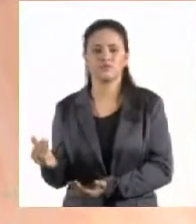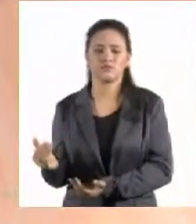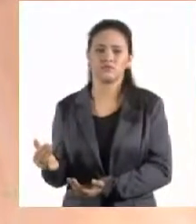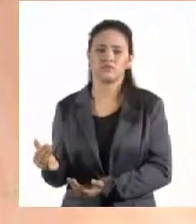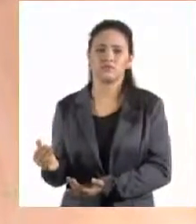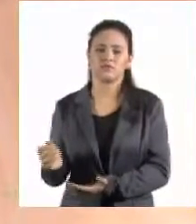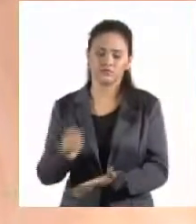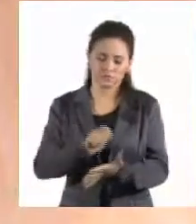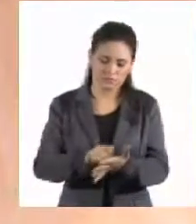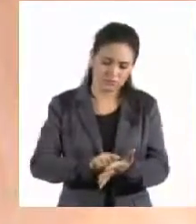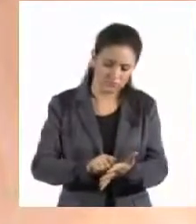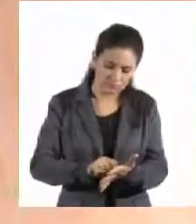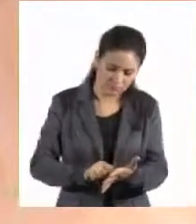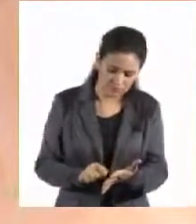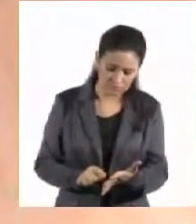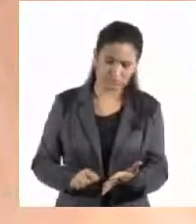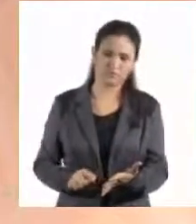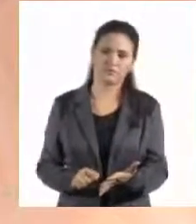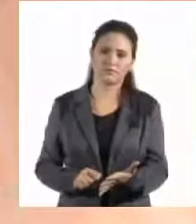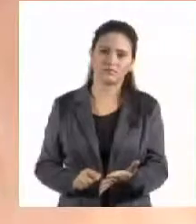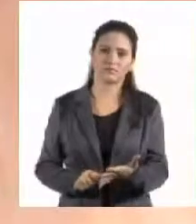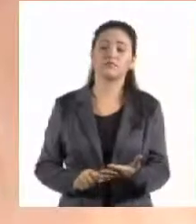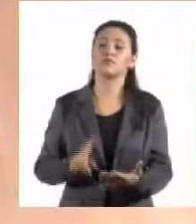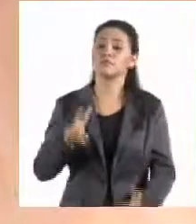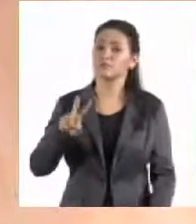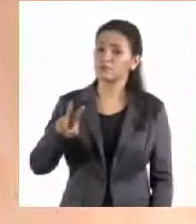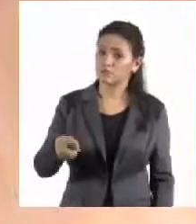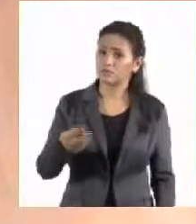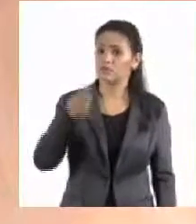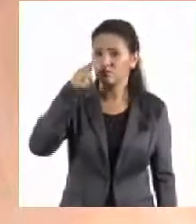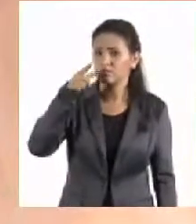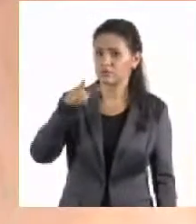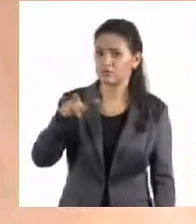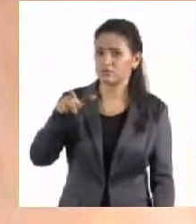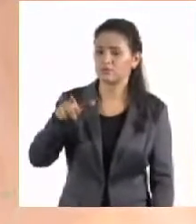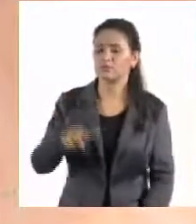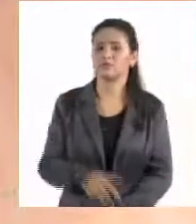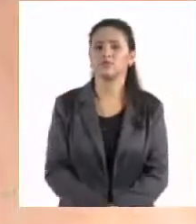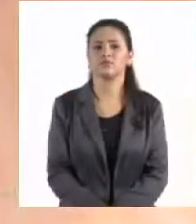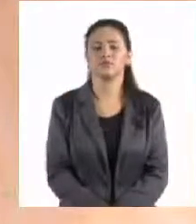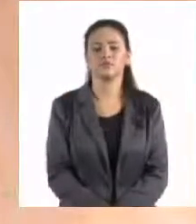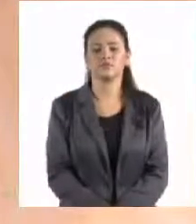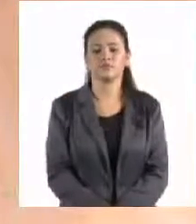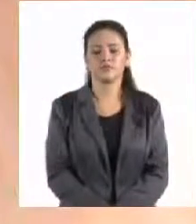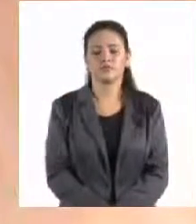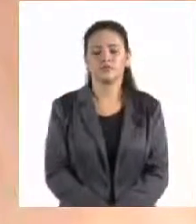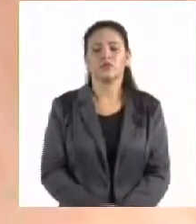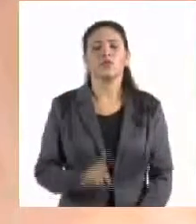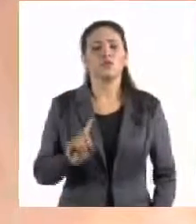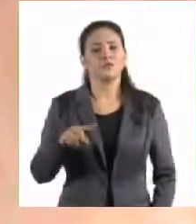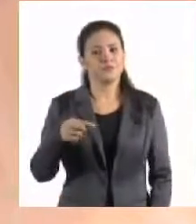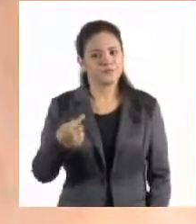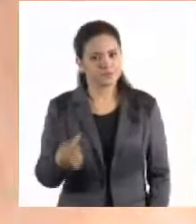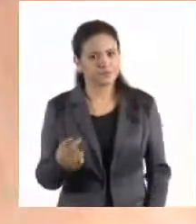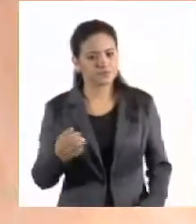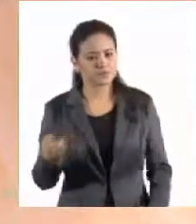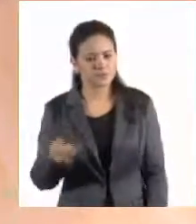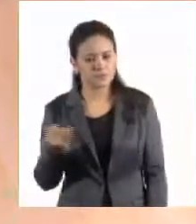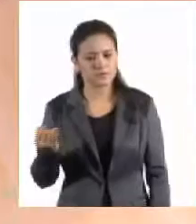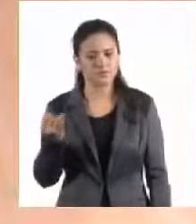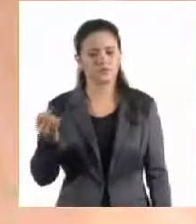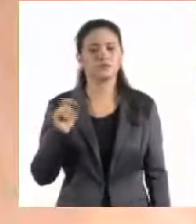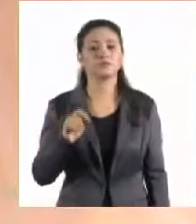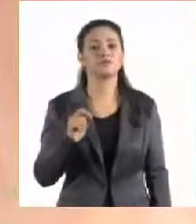E outro ponto importantíssimo que vale a pena ressaltar é a democratização do